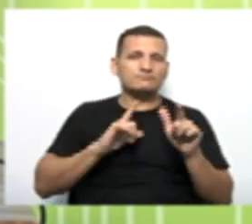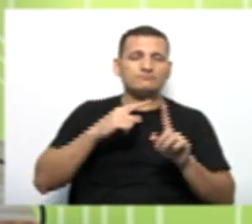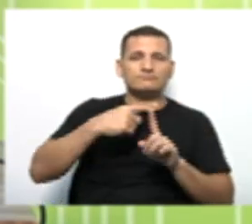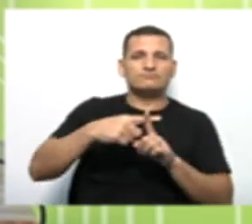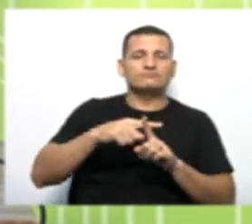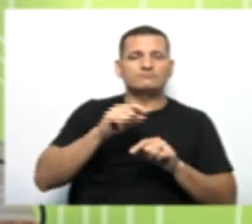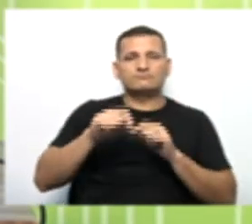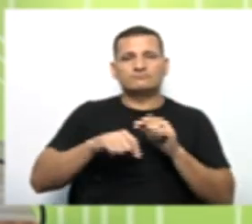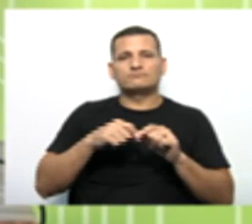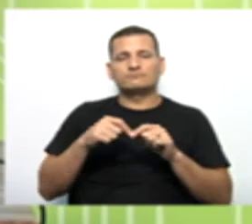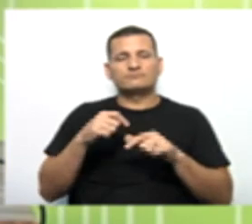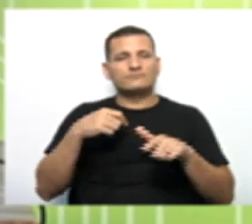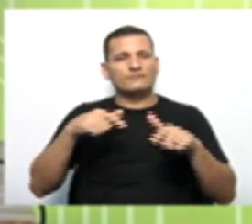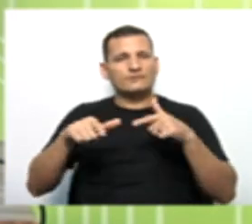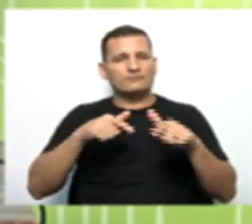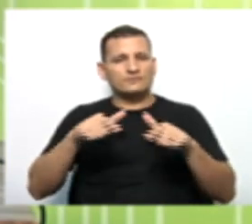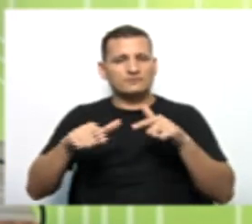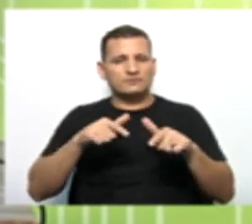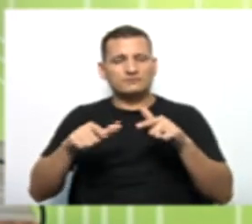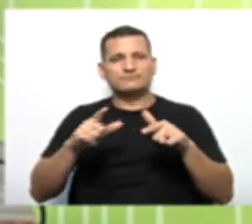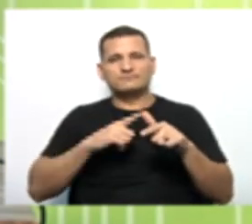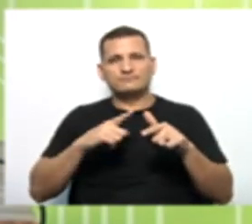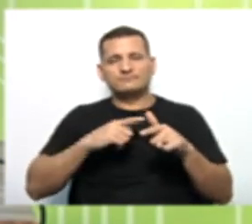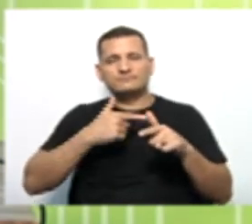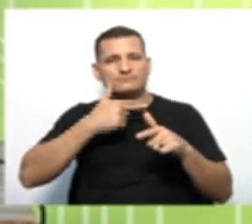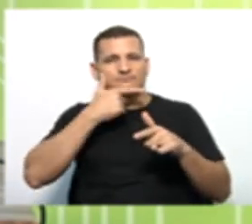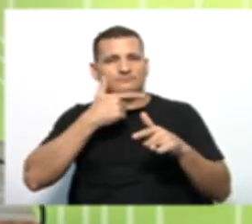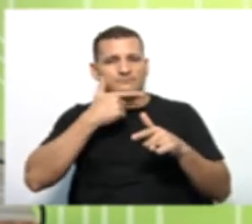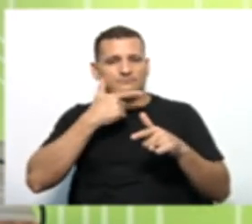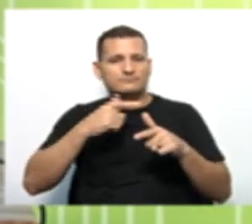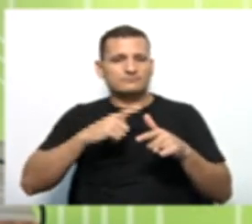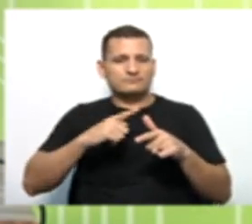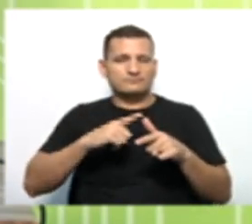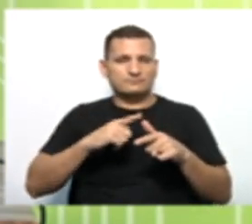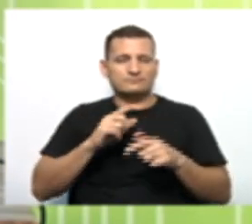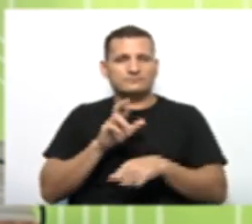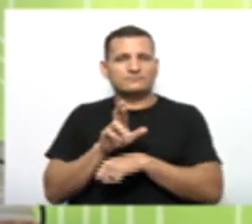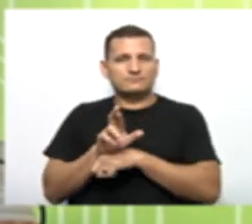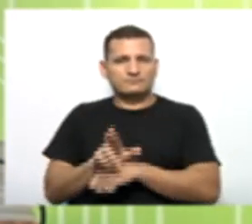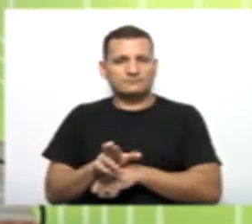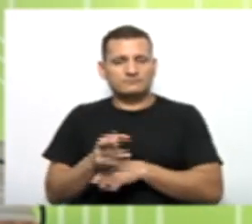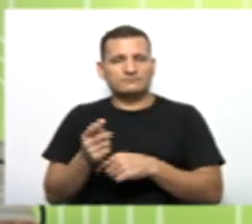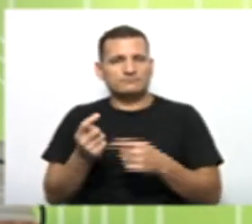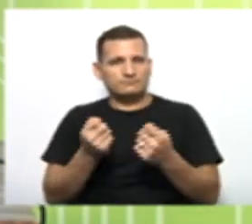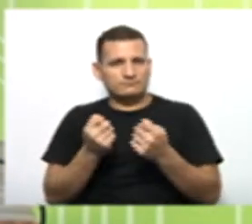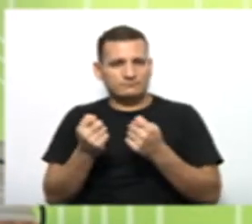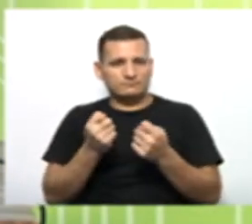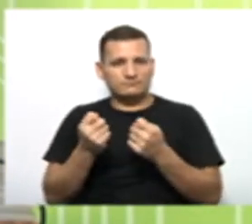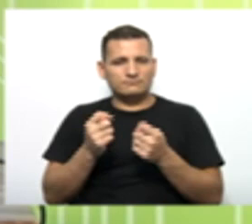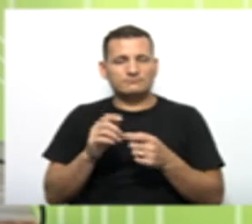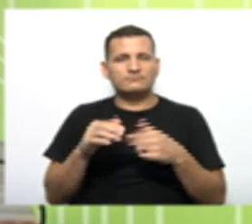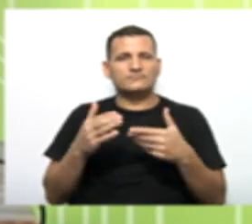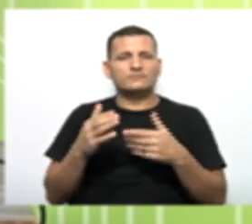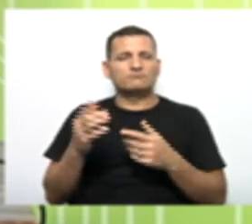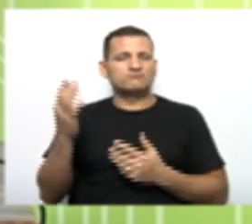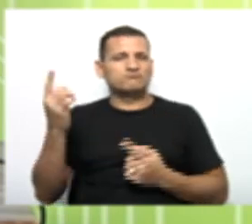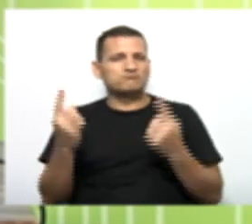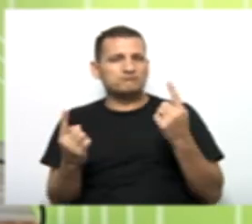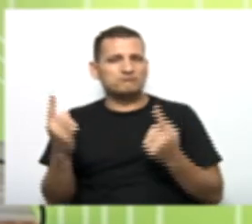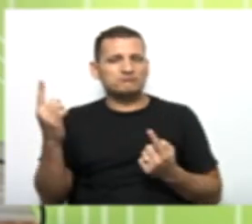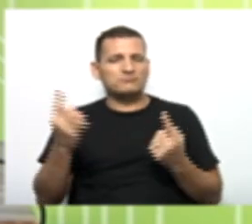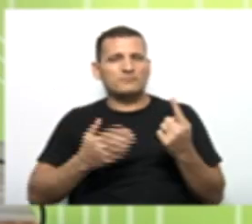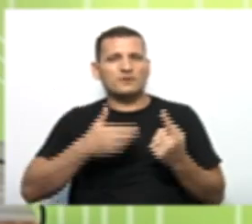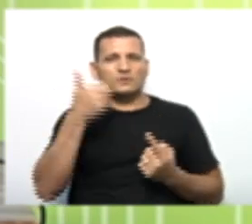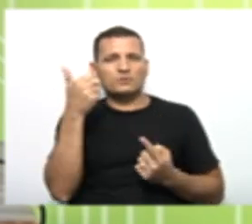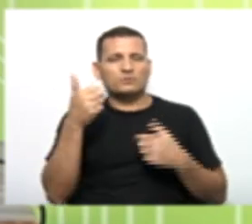externalidade positiva, que é a geração de empregos, a geração de recursos econômicos. Então, qual que é melhor? Ter